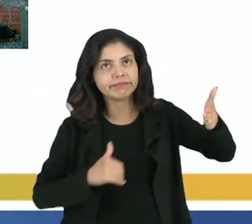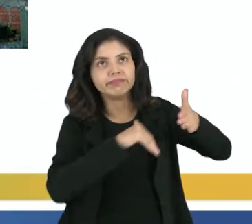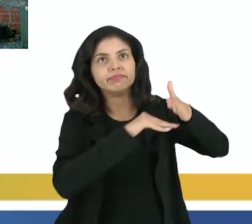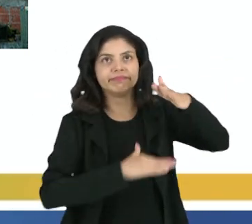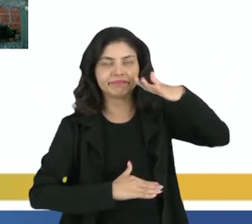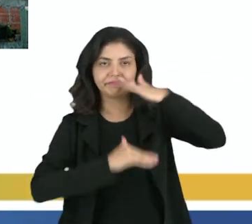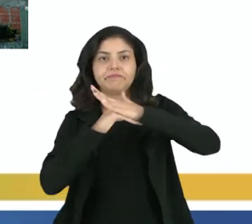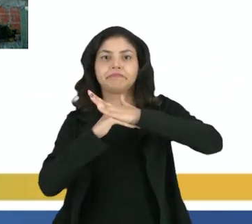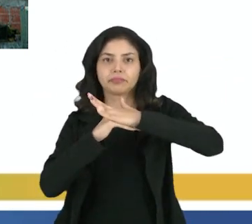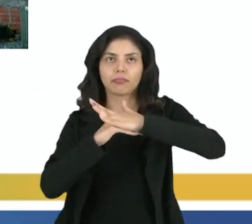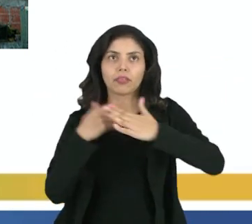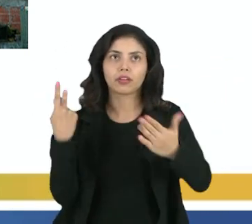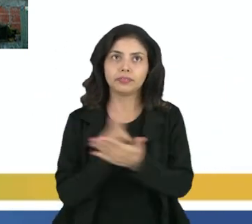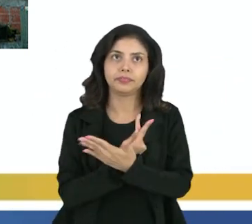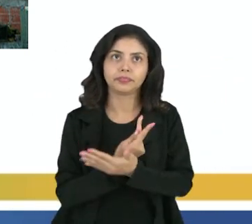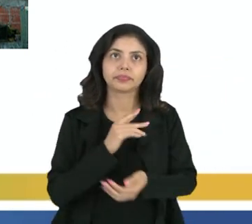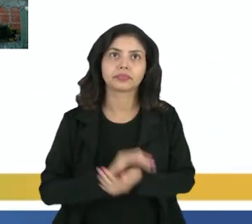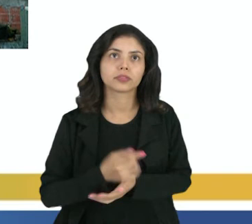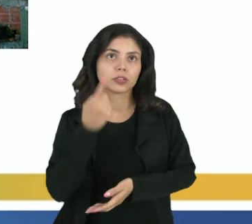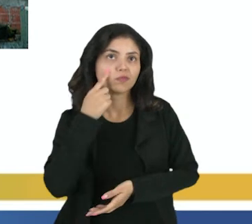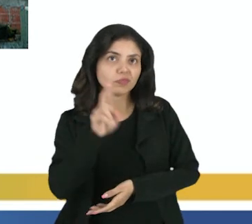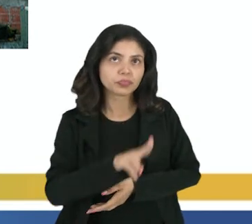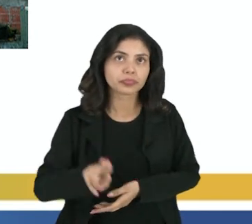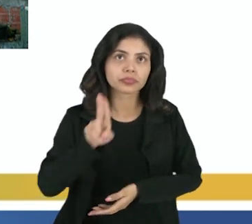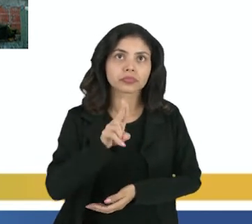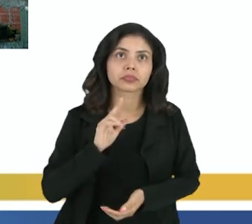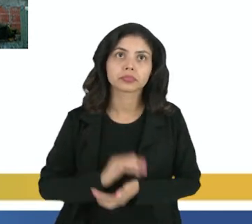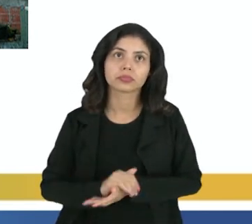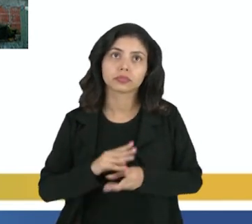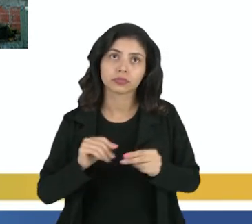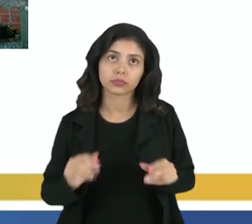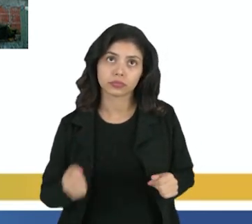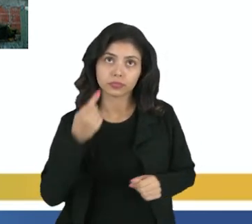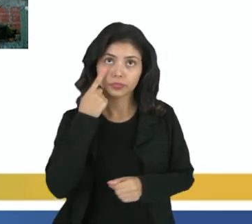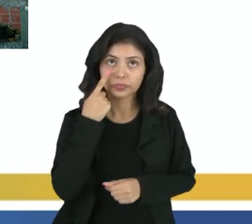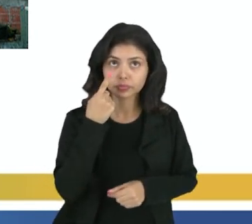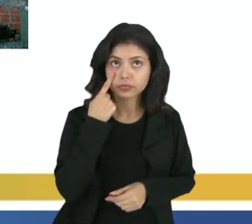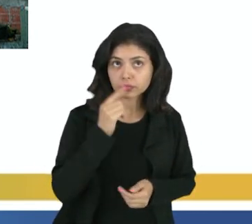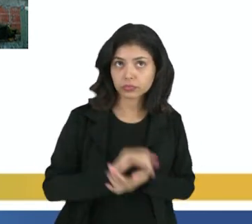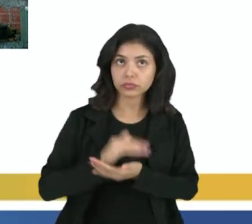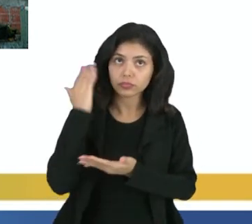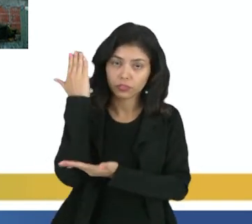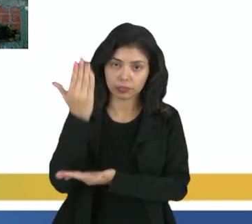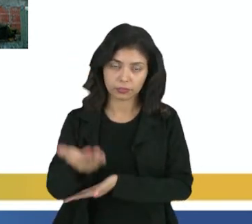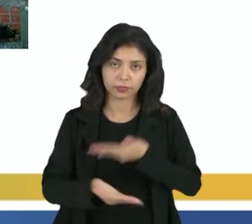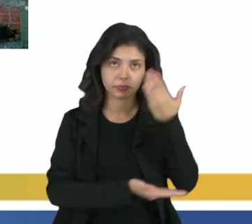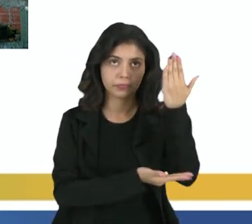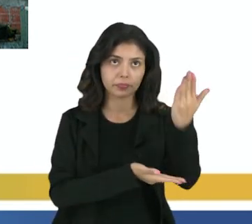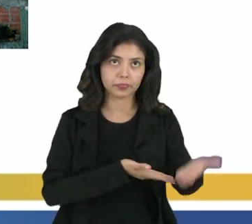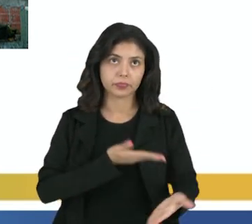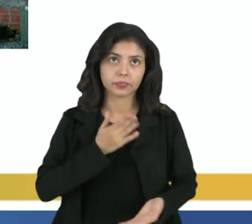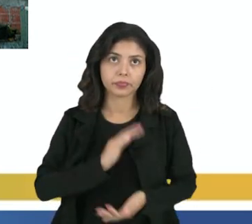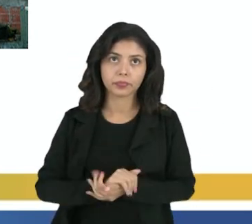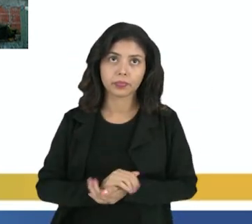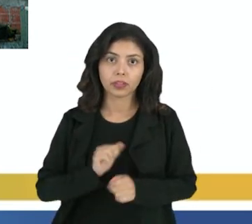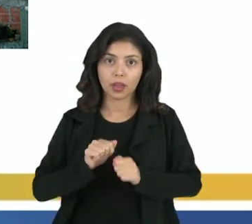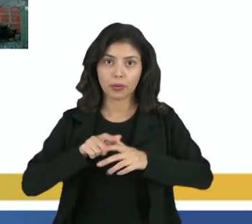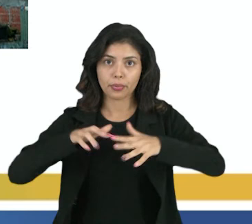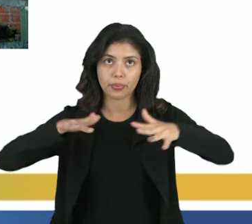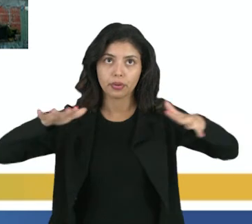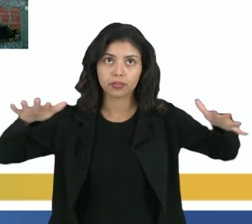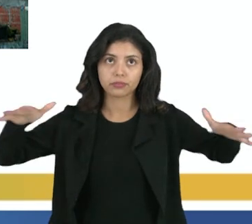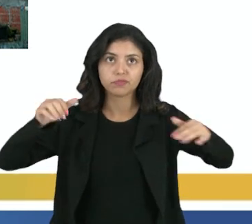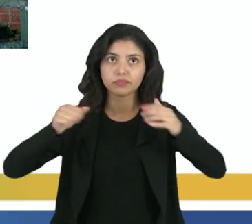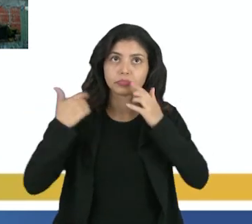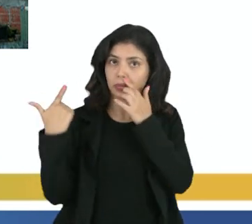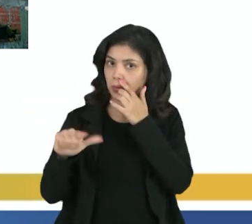e desertificação. O uso predatório do solo tem sido observado pela derrubada de matas em áreas